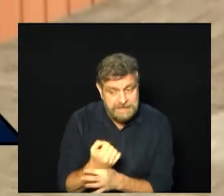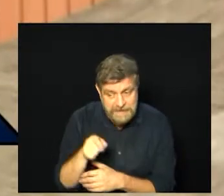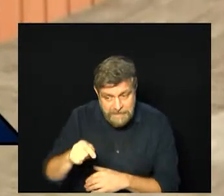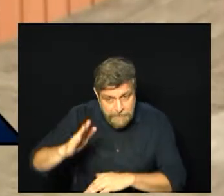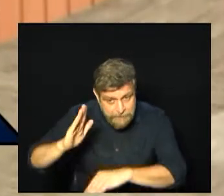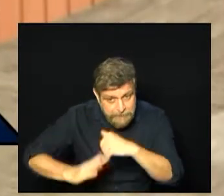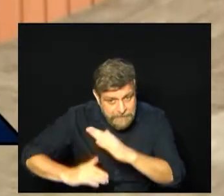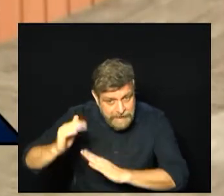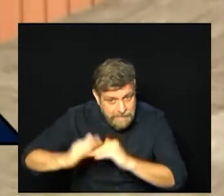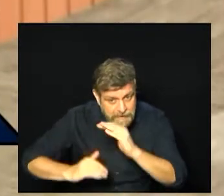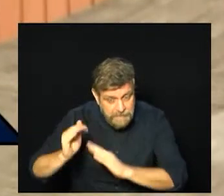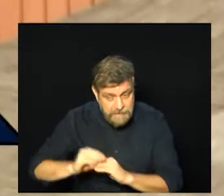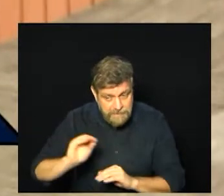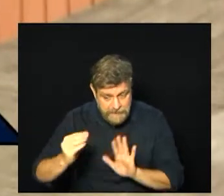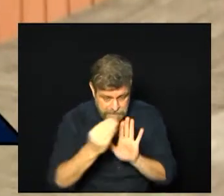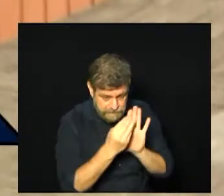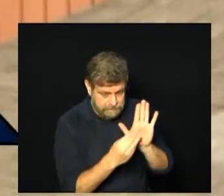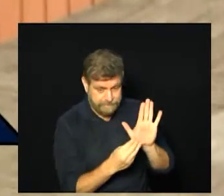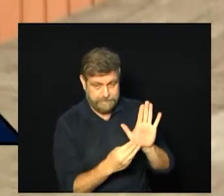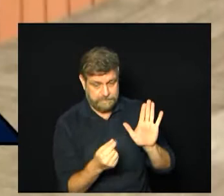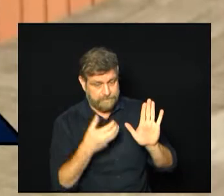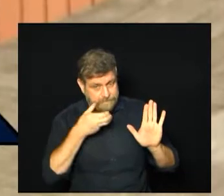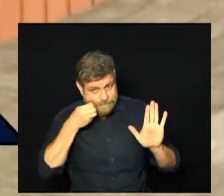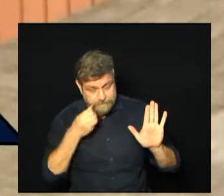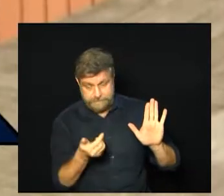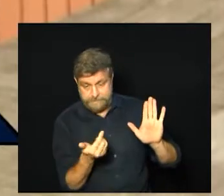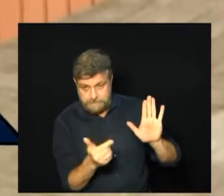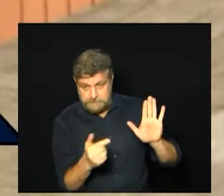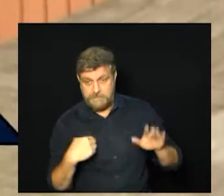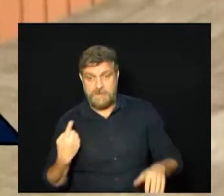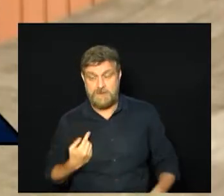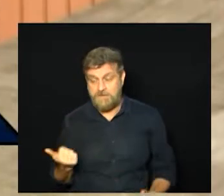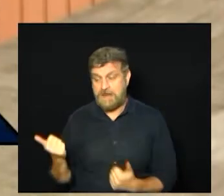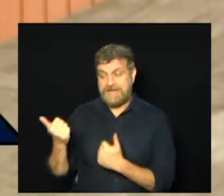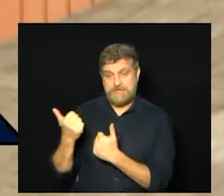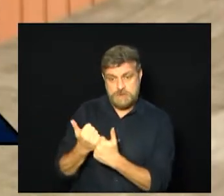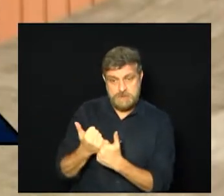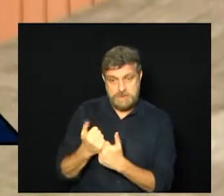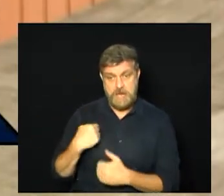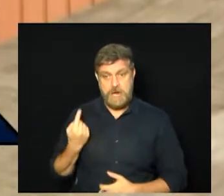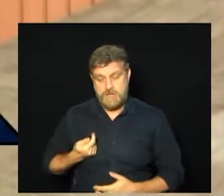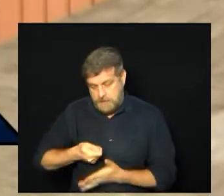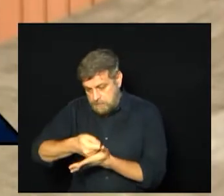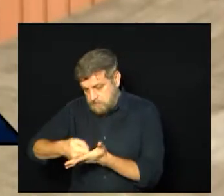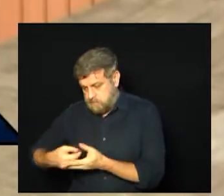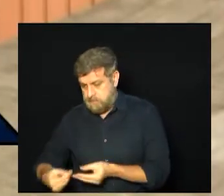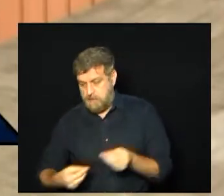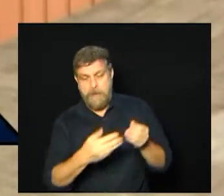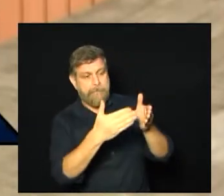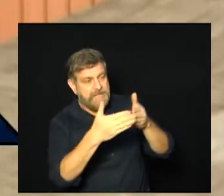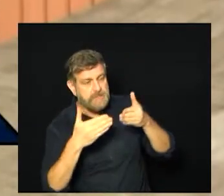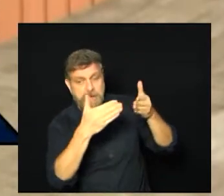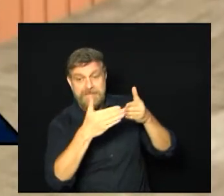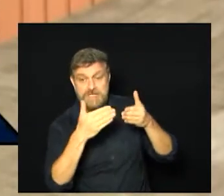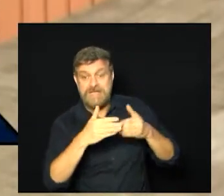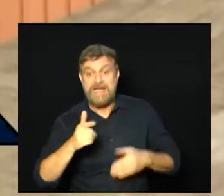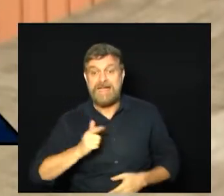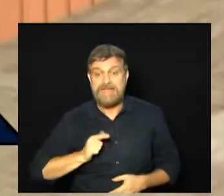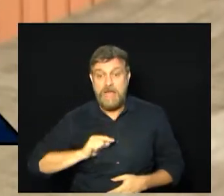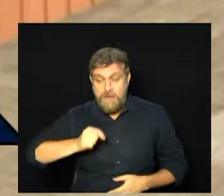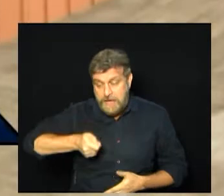ser colocado dentro do orçamento. Então a gente está substituindo aquilo que era feito por indicação por emenda,